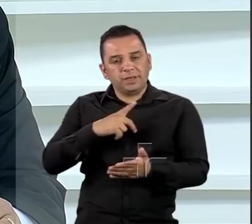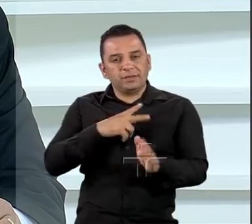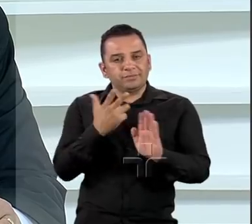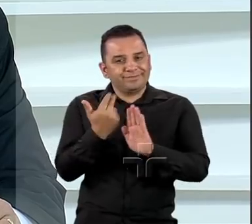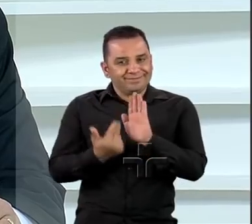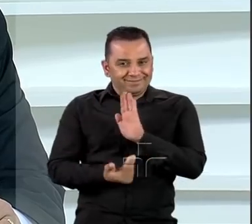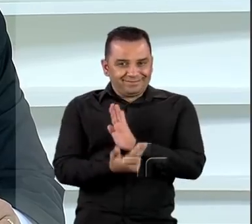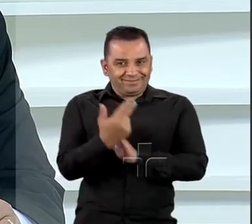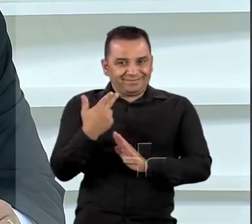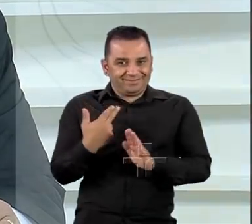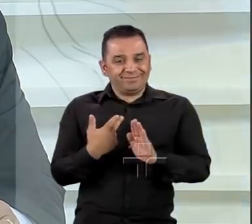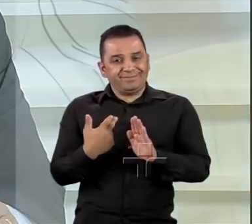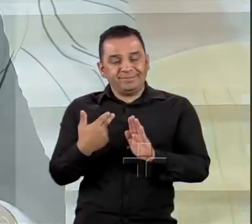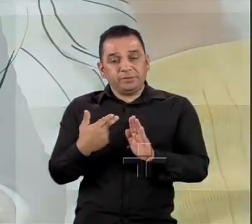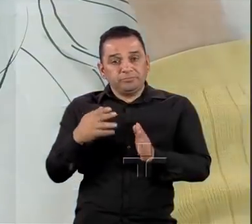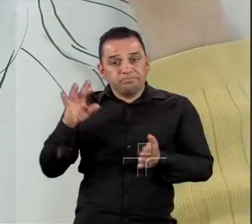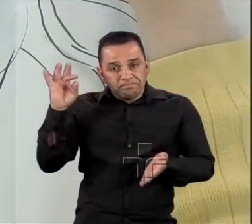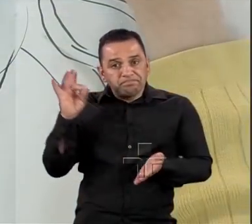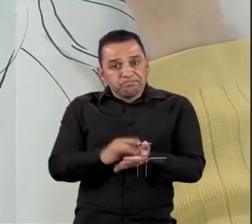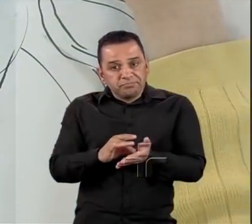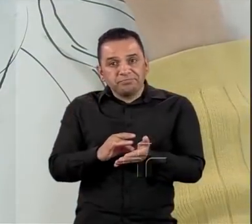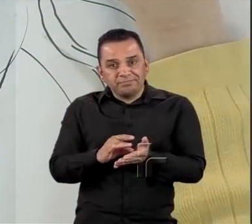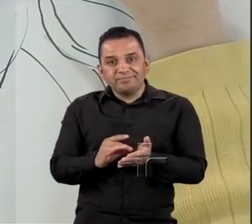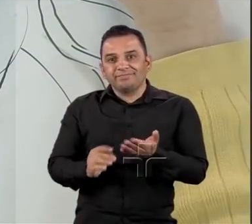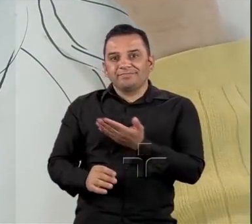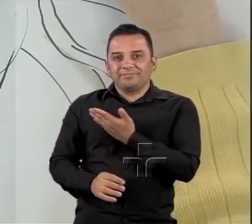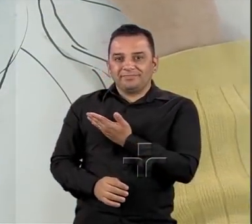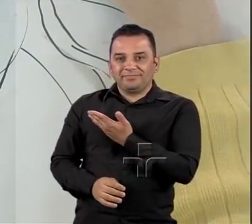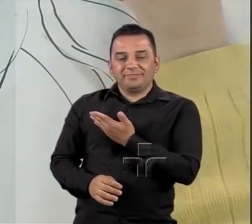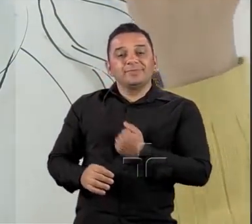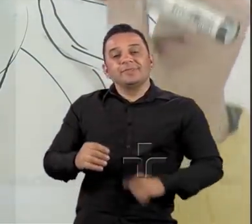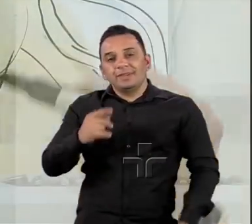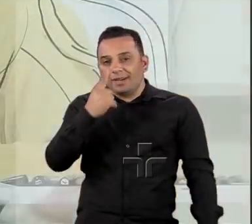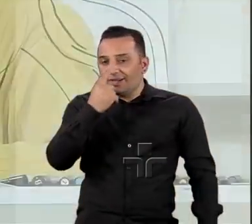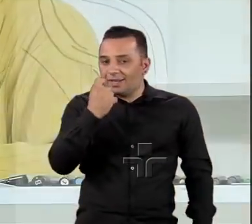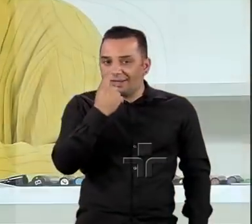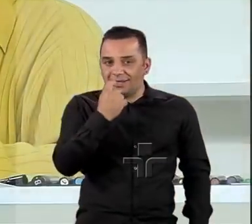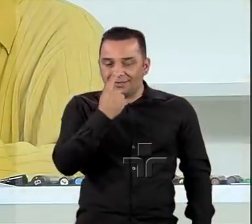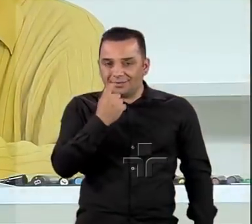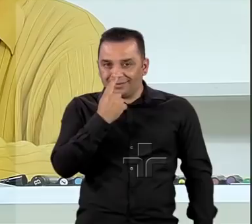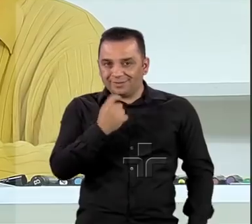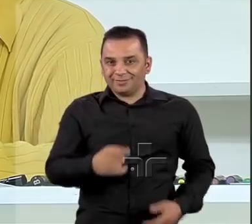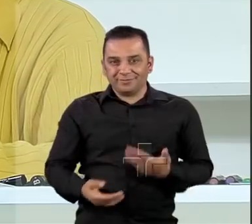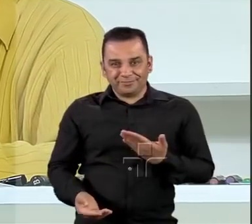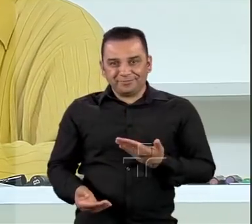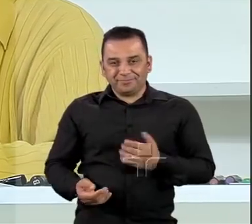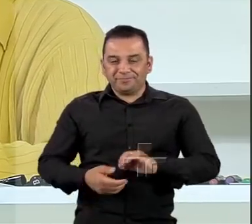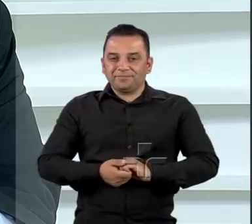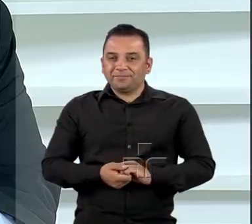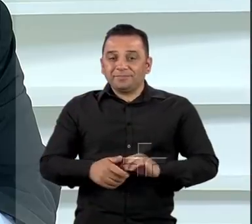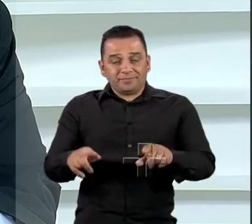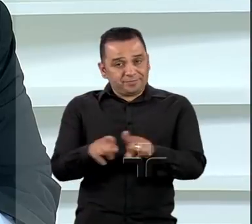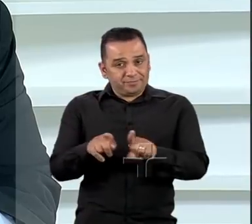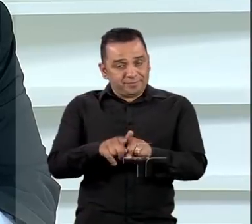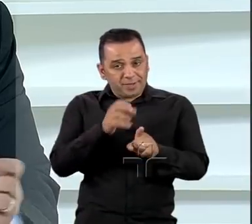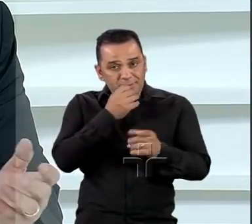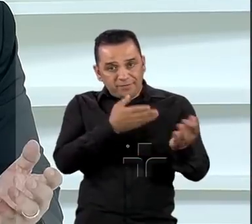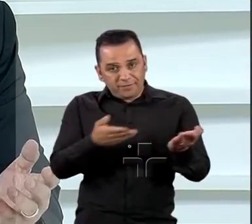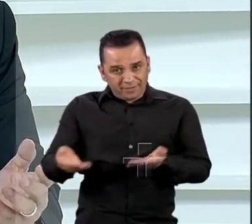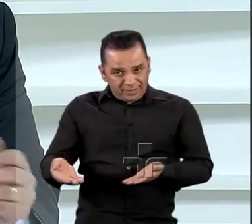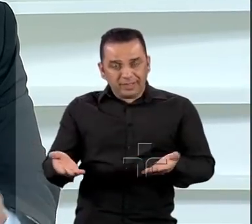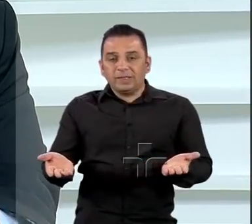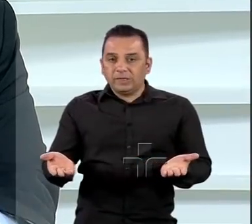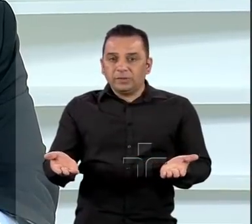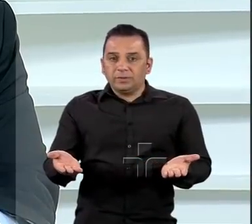e caricaturados em tempo real pelo nosso incurável cartunista Paulo Caruso. Bem-vindos ao